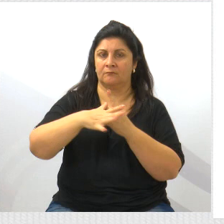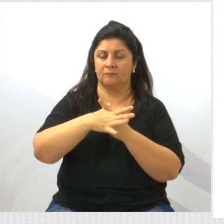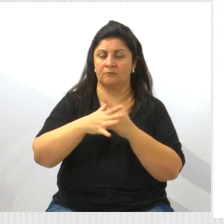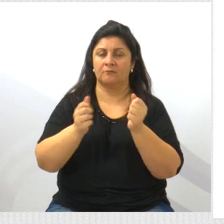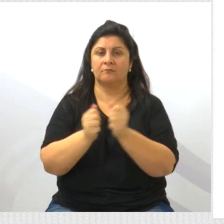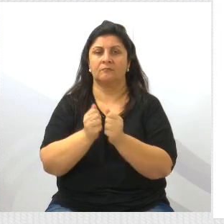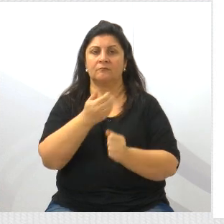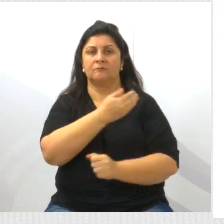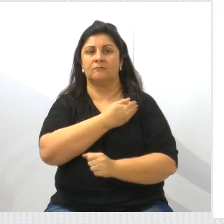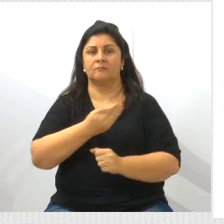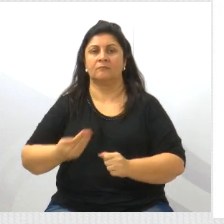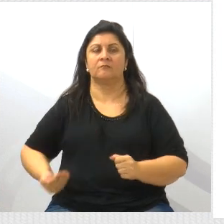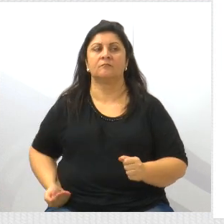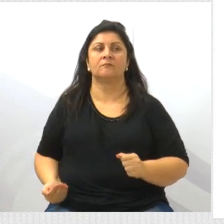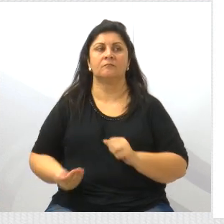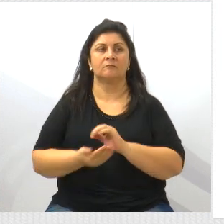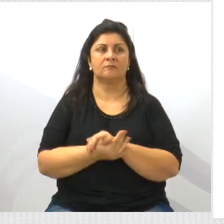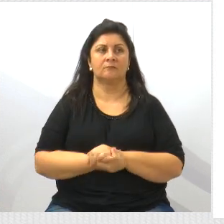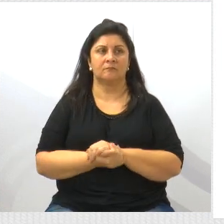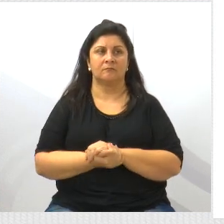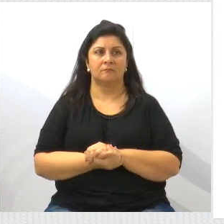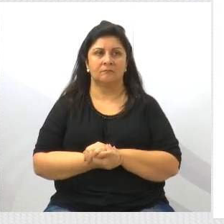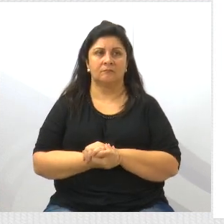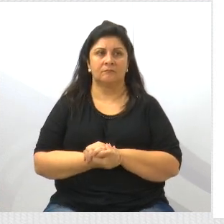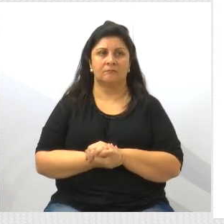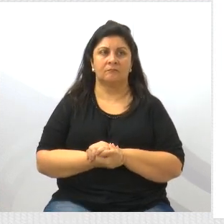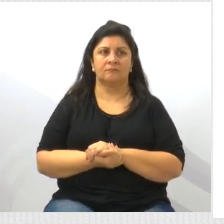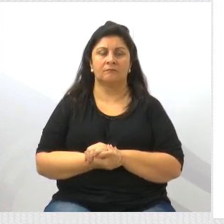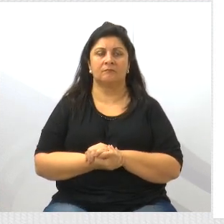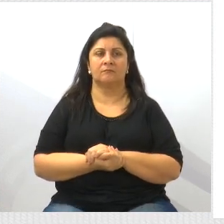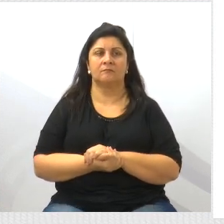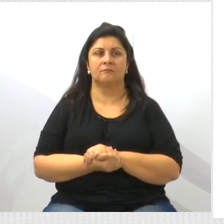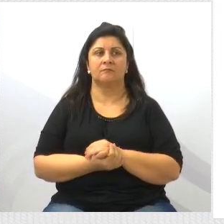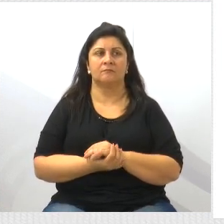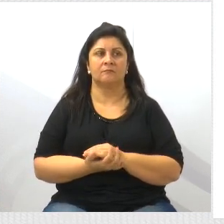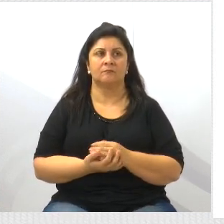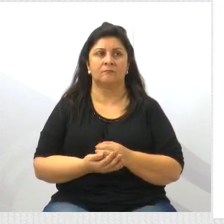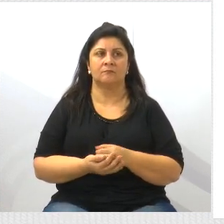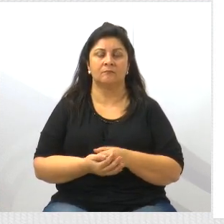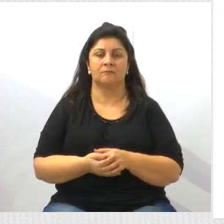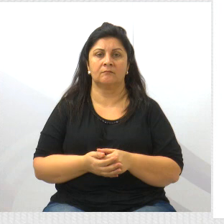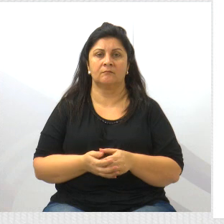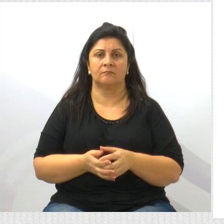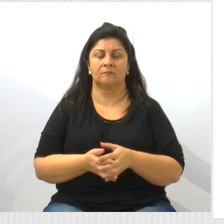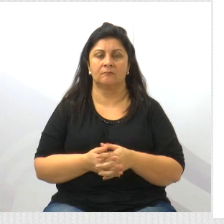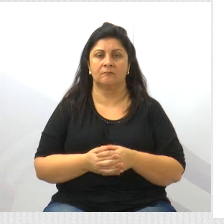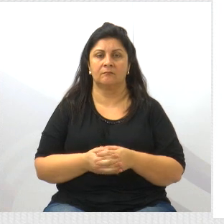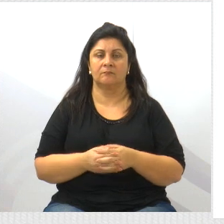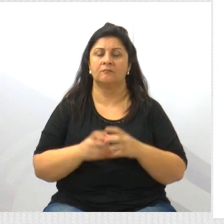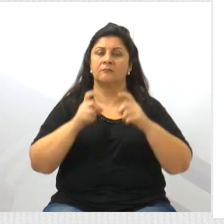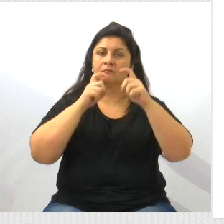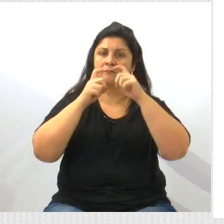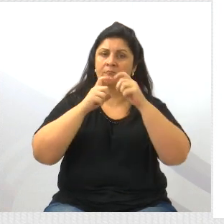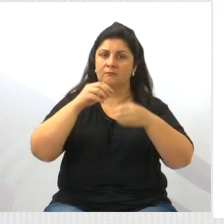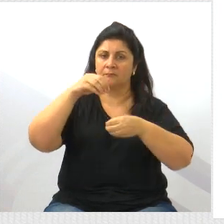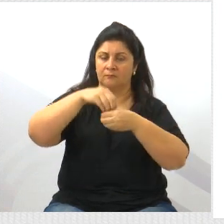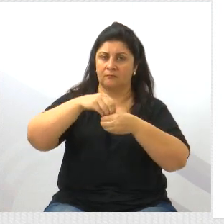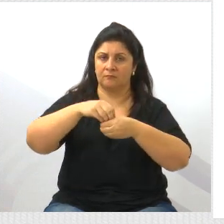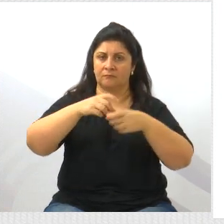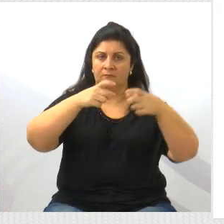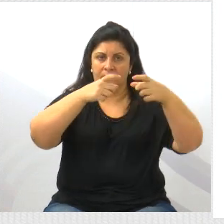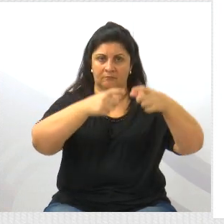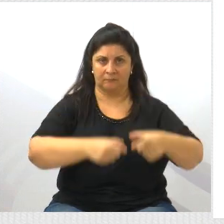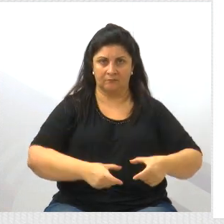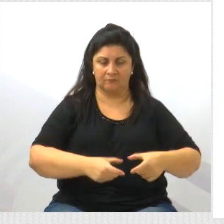poder público. Essas reuniões que nós fazemos nos bairros, né, fizemos nos